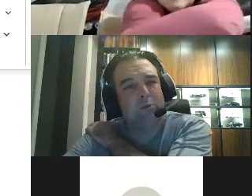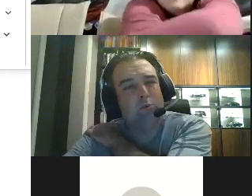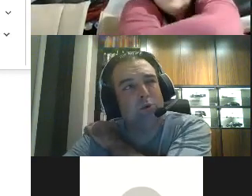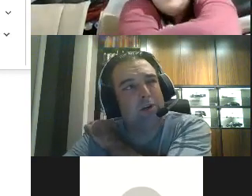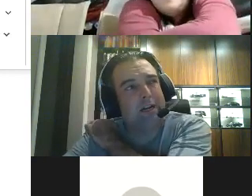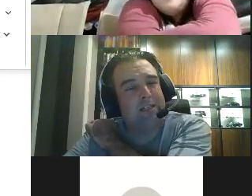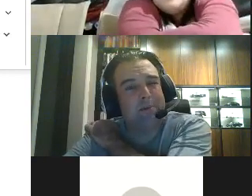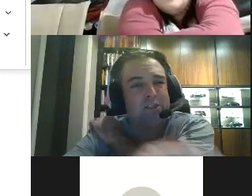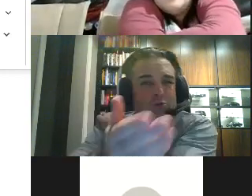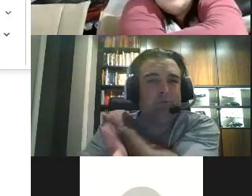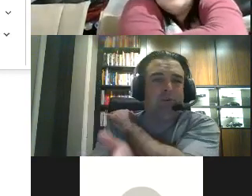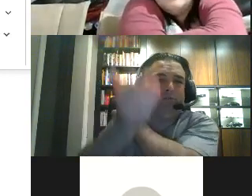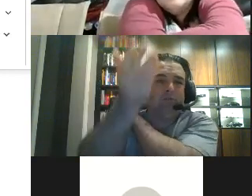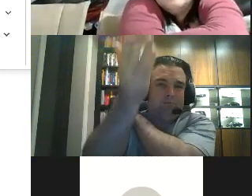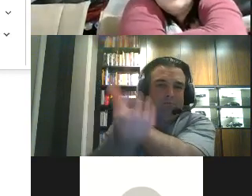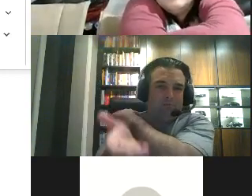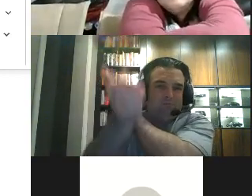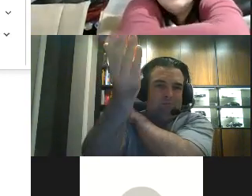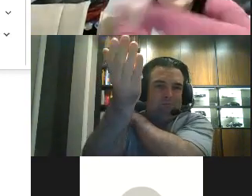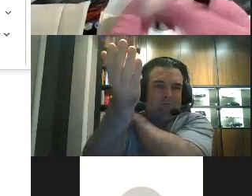Eclusas são locais para te subir o nível.